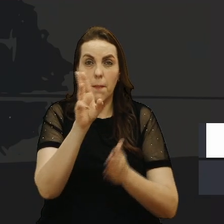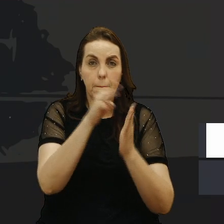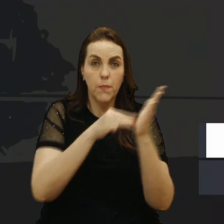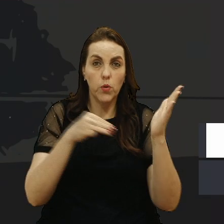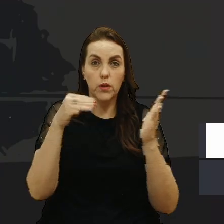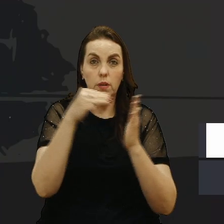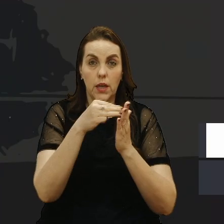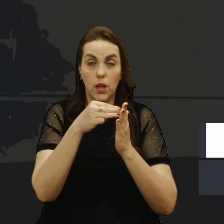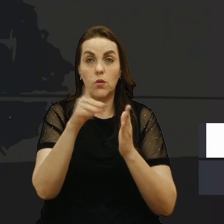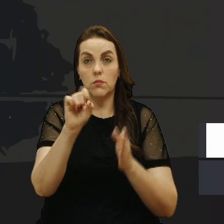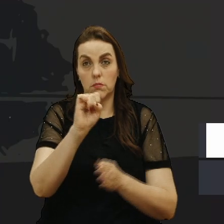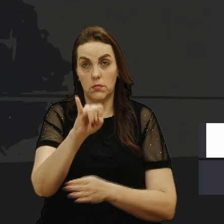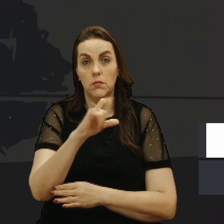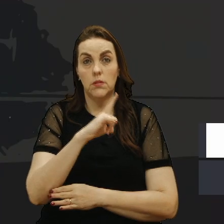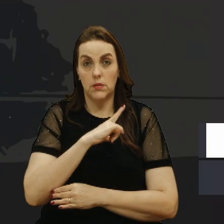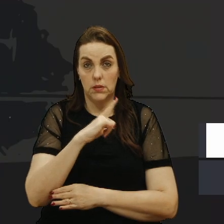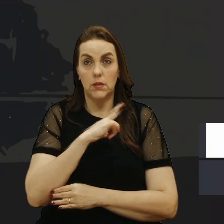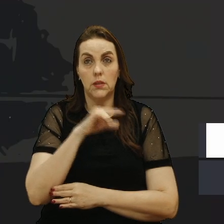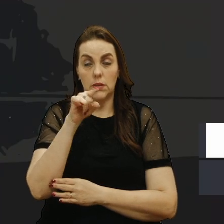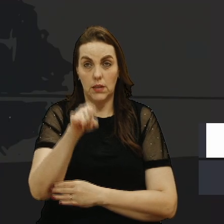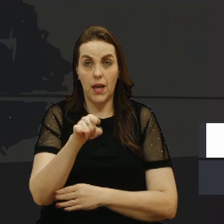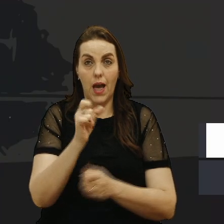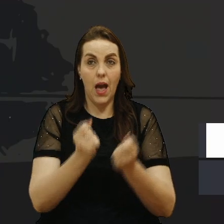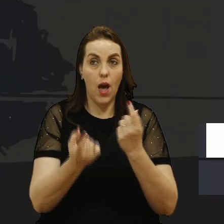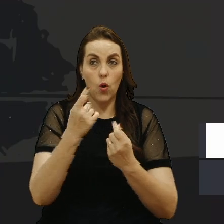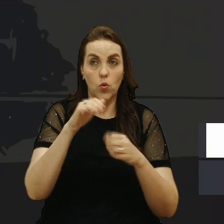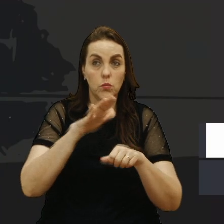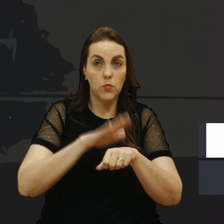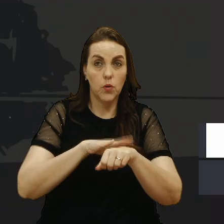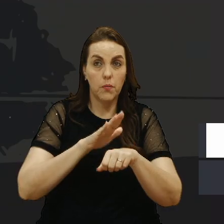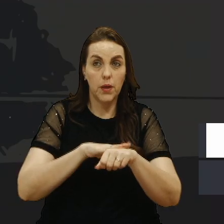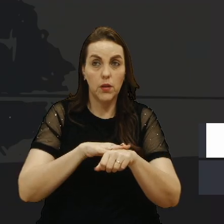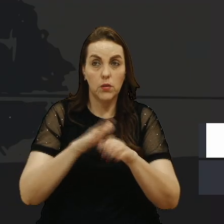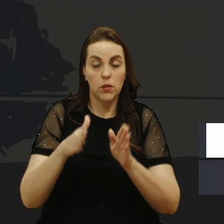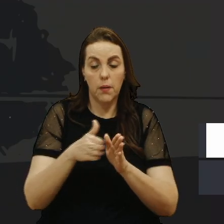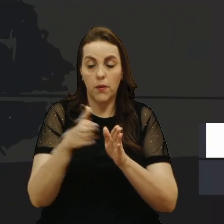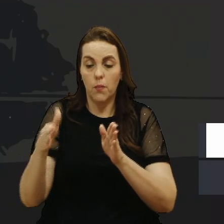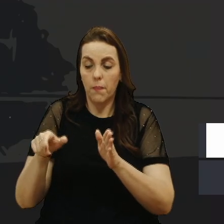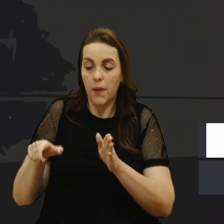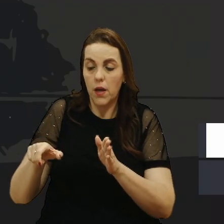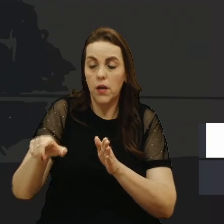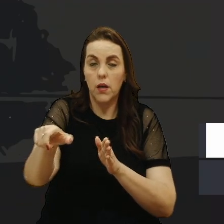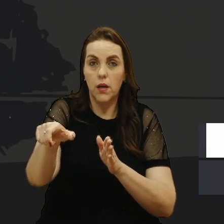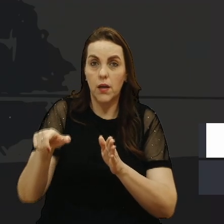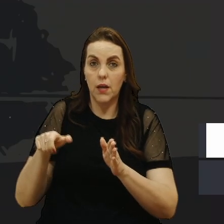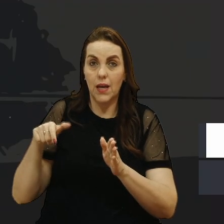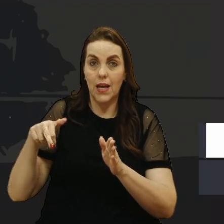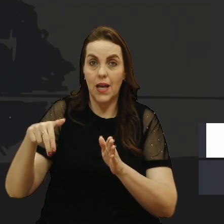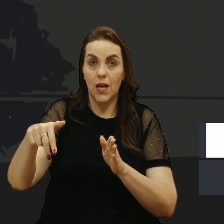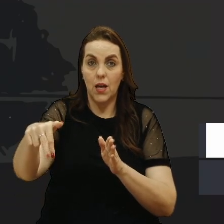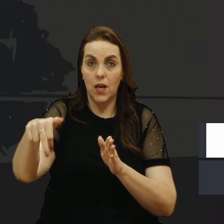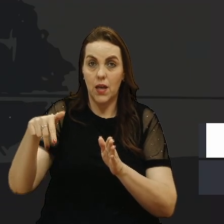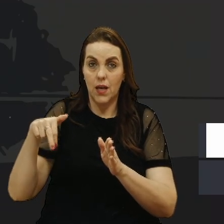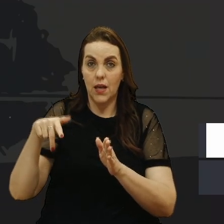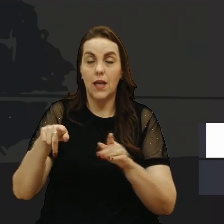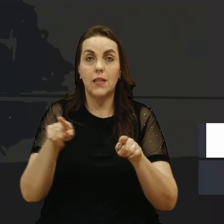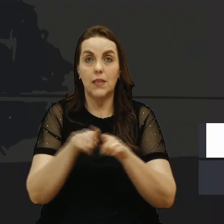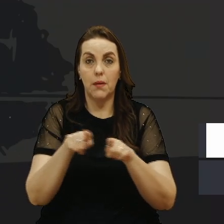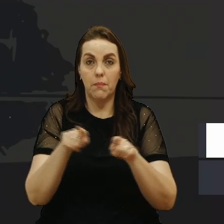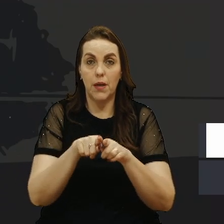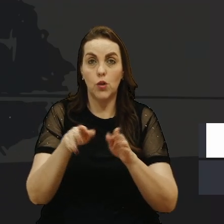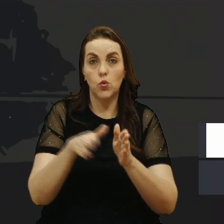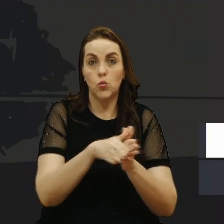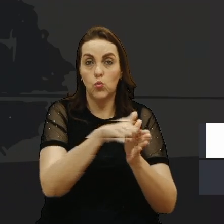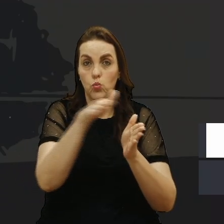que existiria uma marginal, e alguns pontos da rodovia serão construídas marginais, com calçadas para passeio, além da duplicação